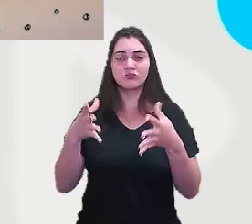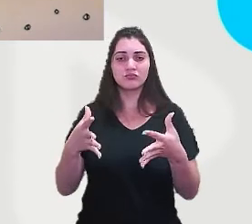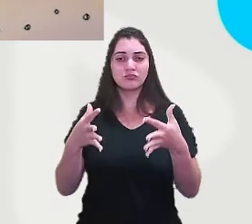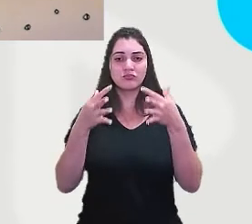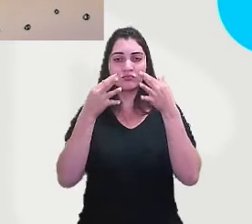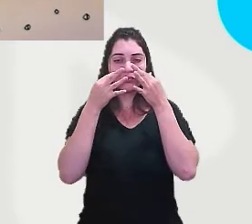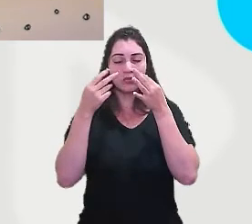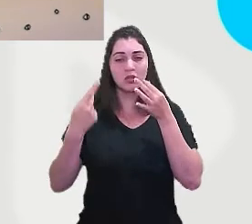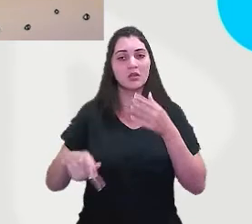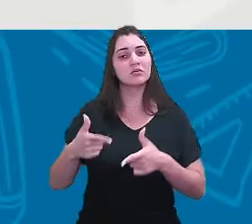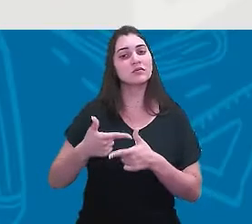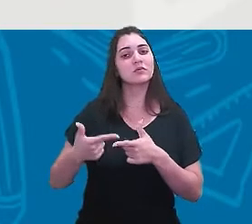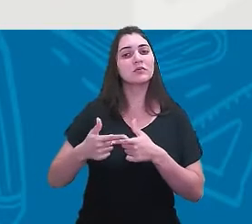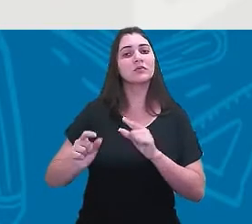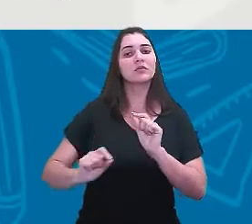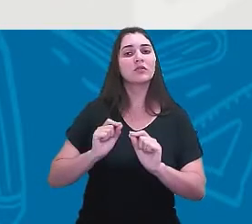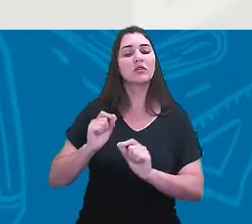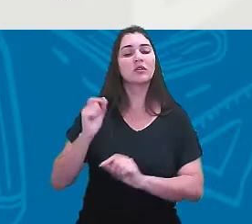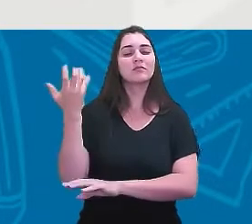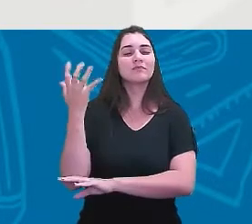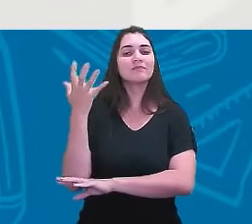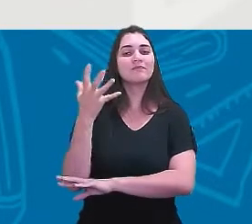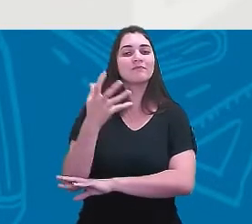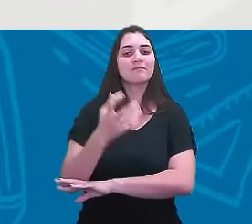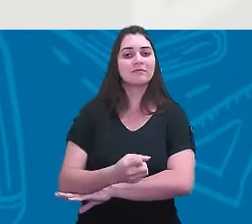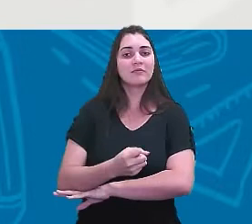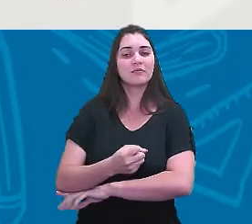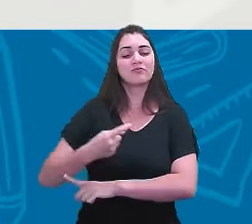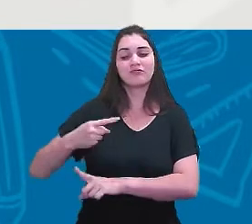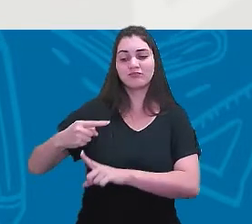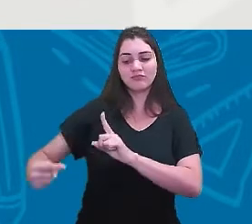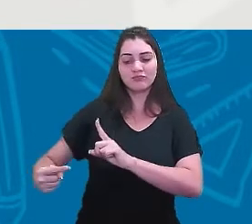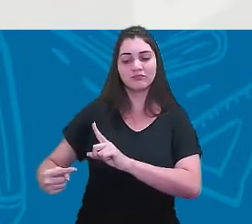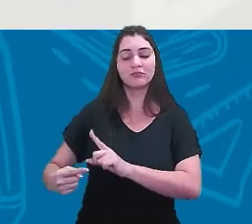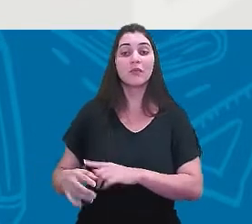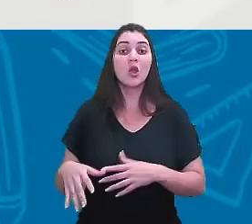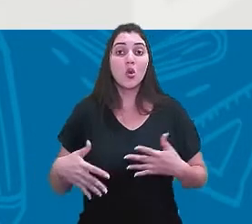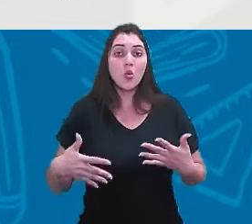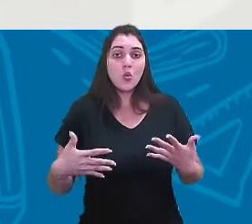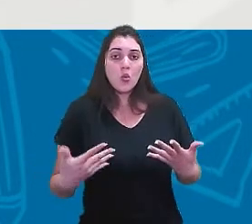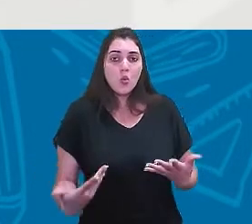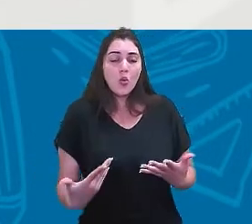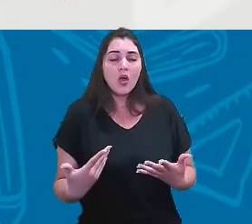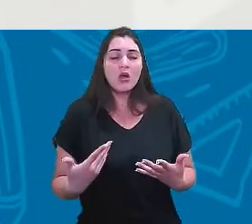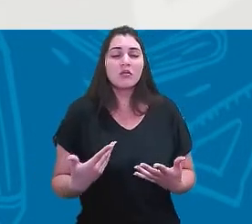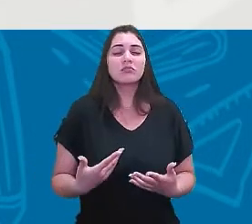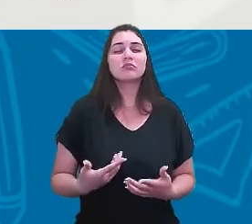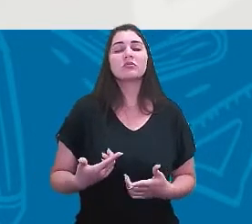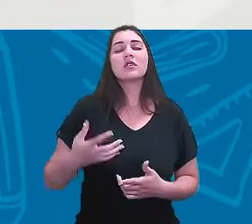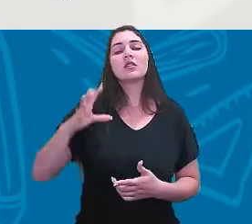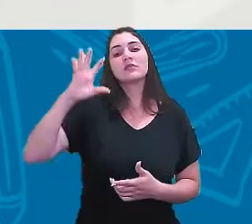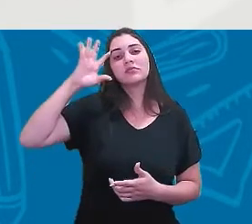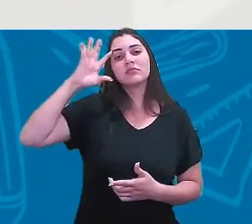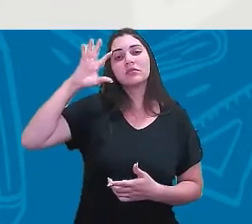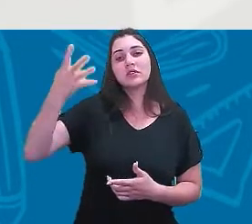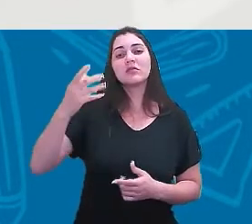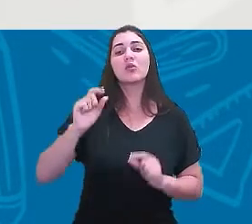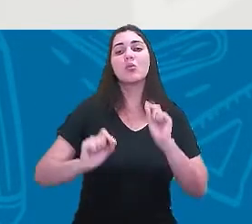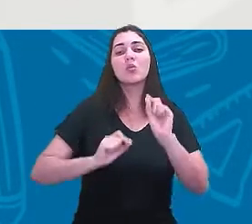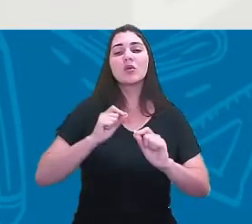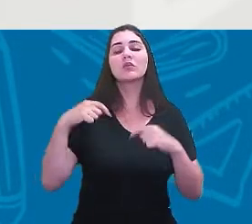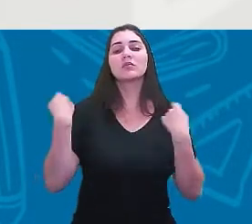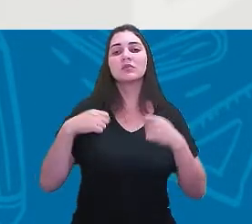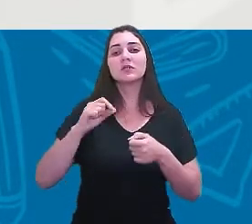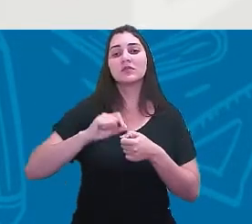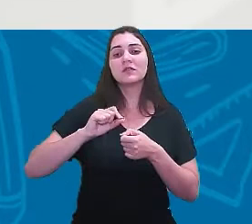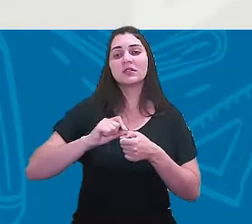esse problema aí do desmatamento ilegal. E qual seria a solução, professor? O que é que a gente precisa fazer, tendo em vista que a